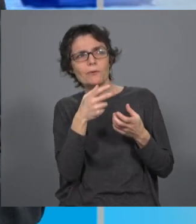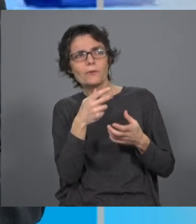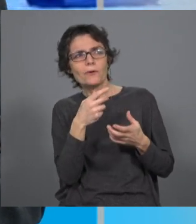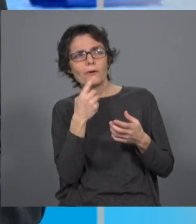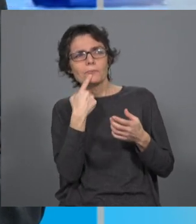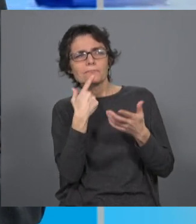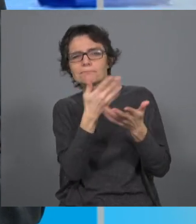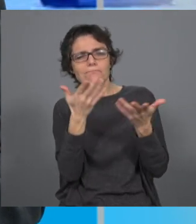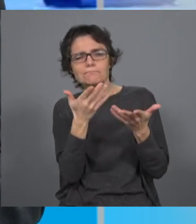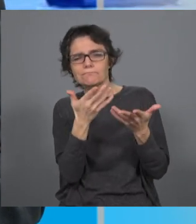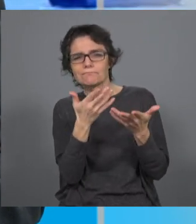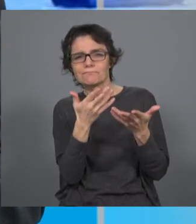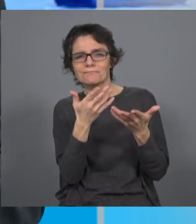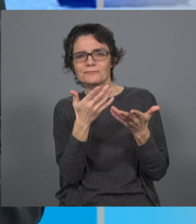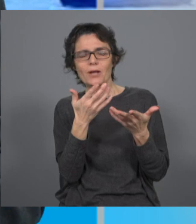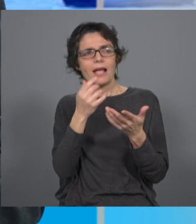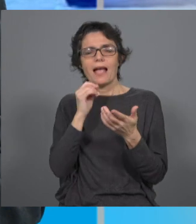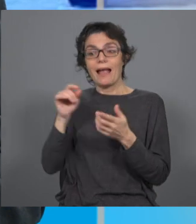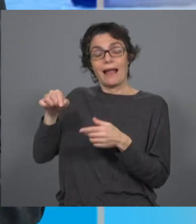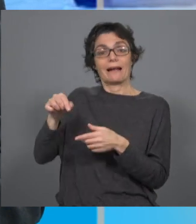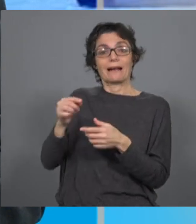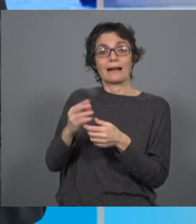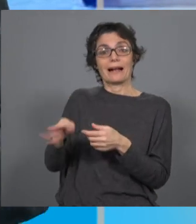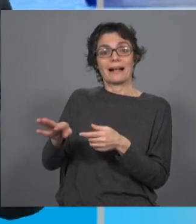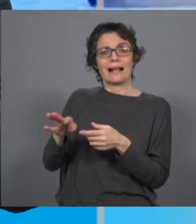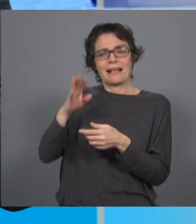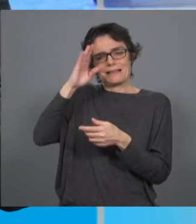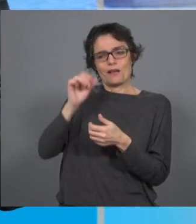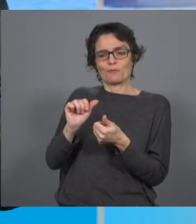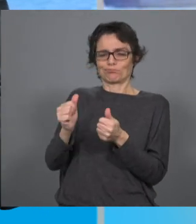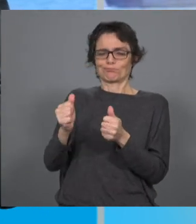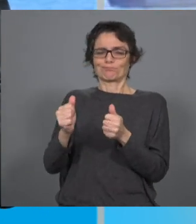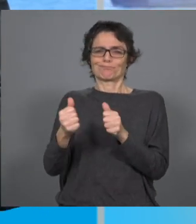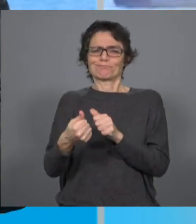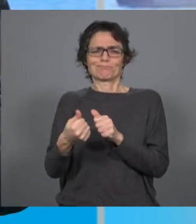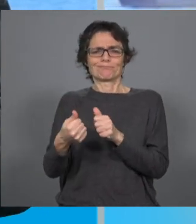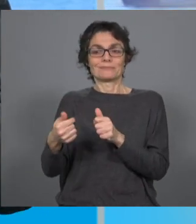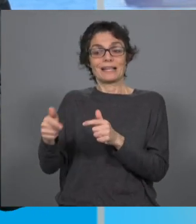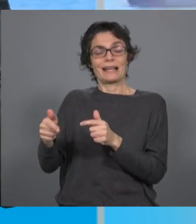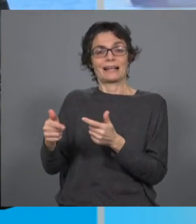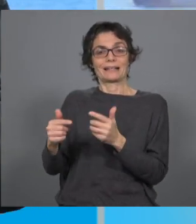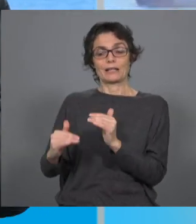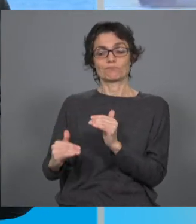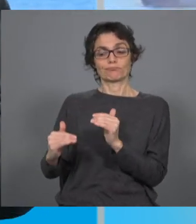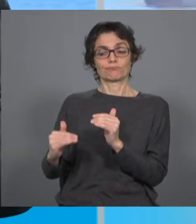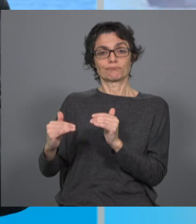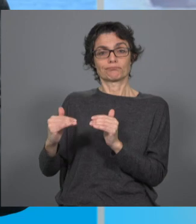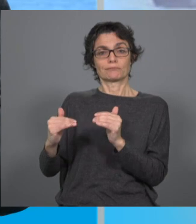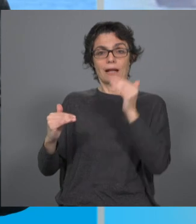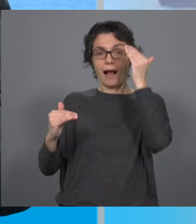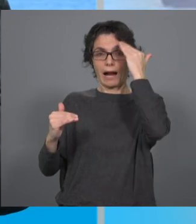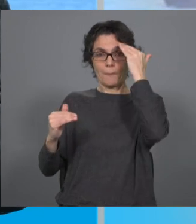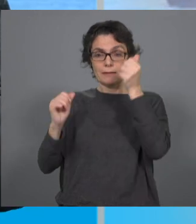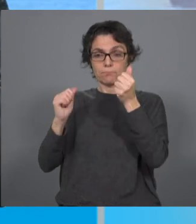resiliência e de adaptação aos novos contextos. Ela, digamos, está numa fase de moldagem mental, de moldagem de